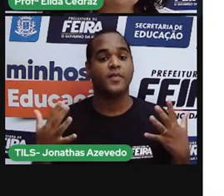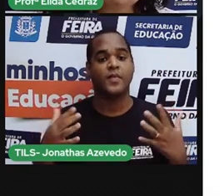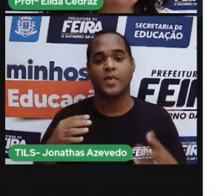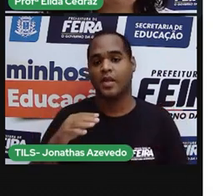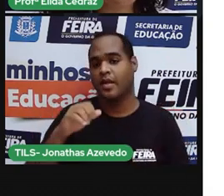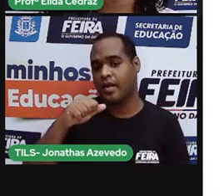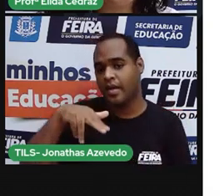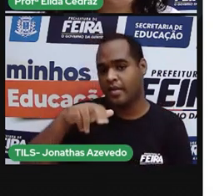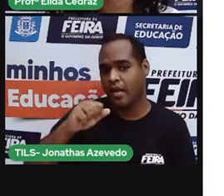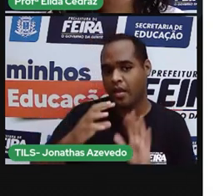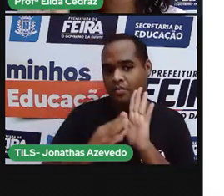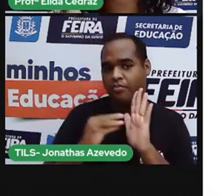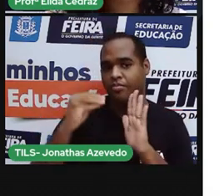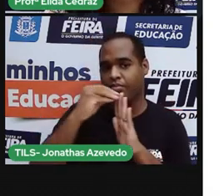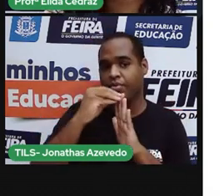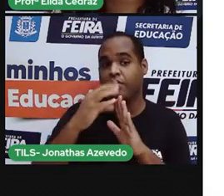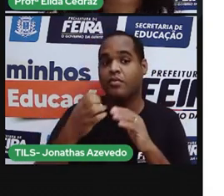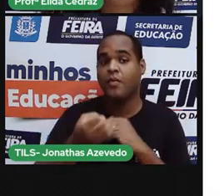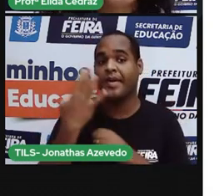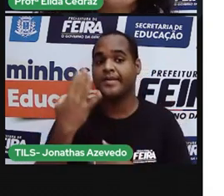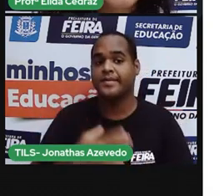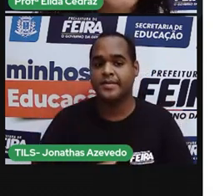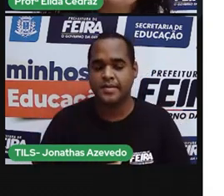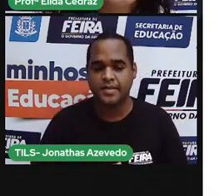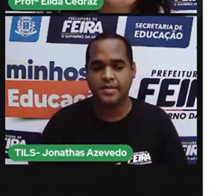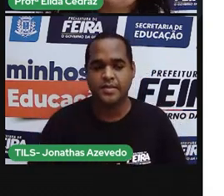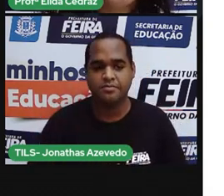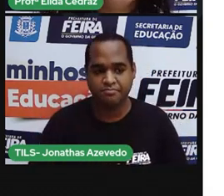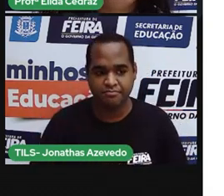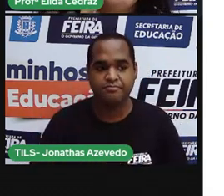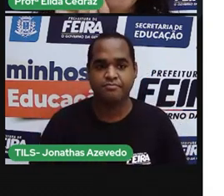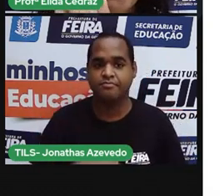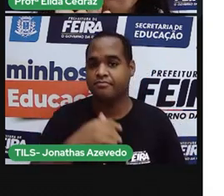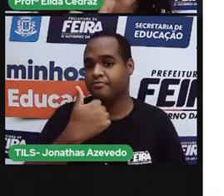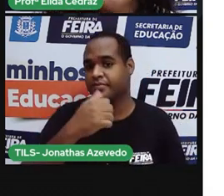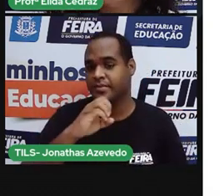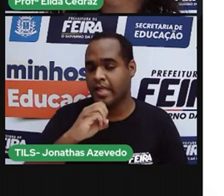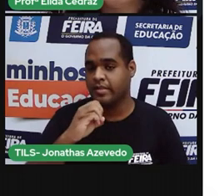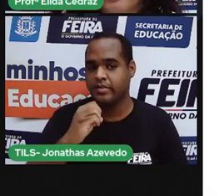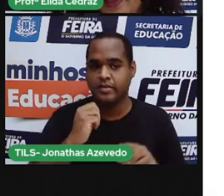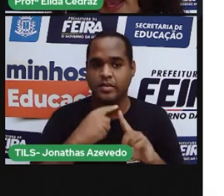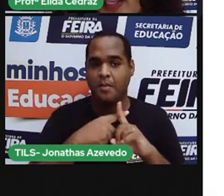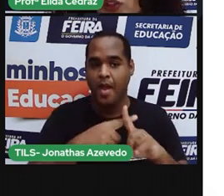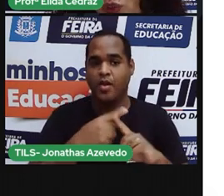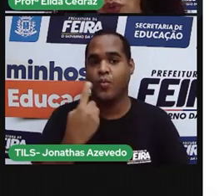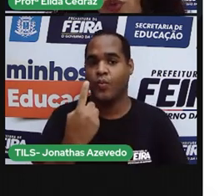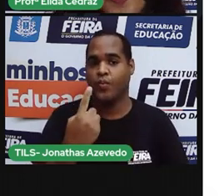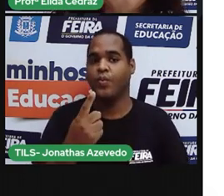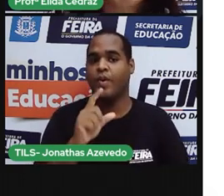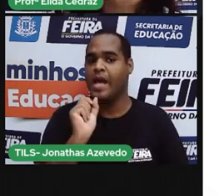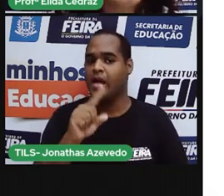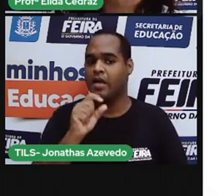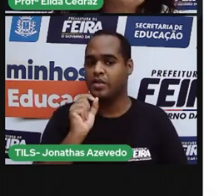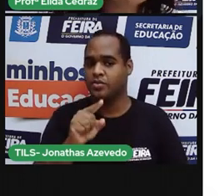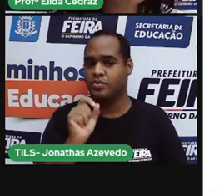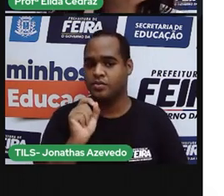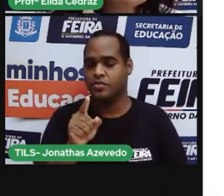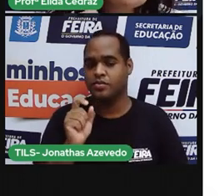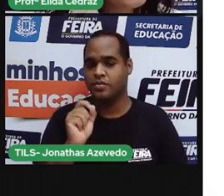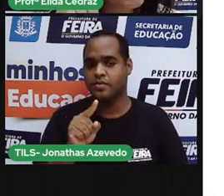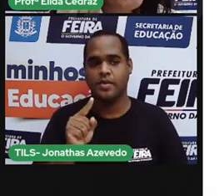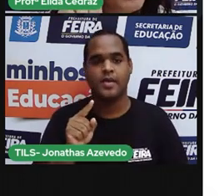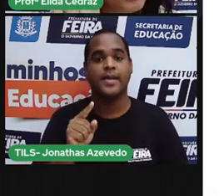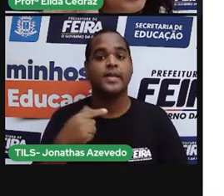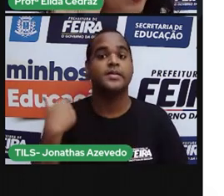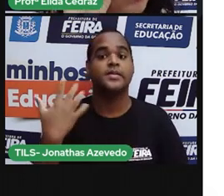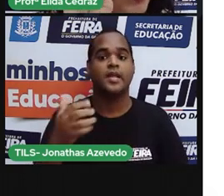Ana acrescentou? A Pró colocou depois do 10 o número 1 em azul. Para você ver que